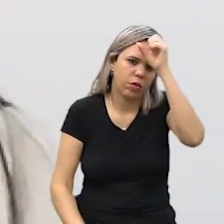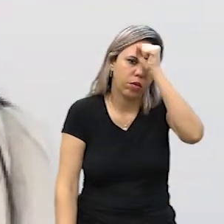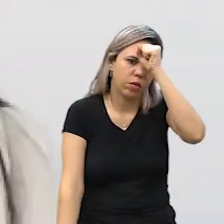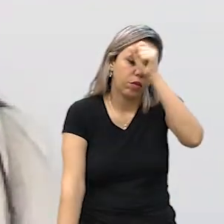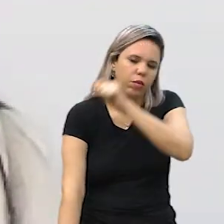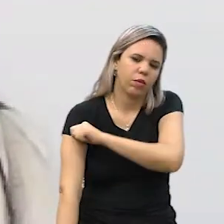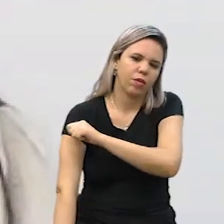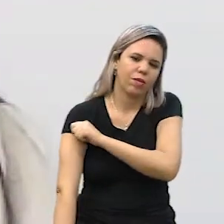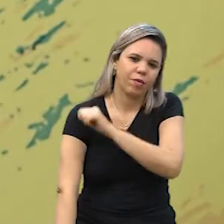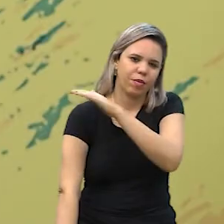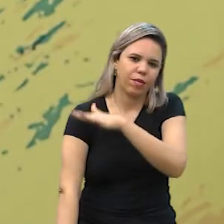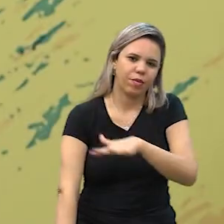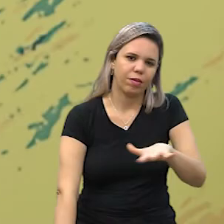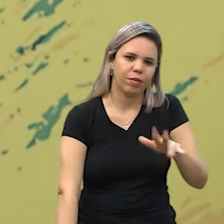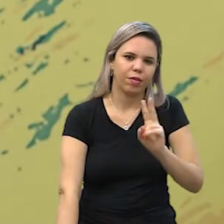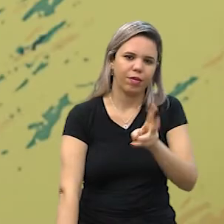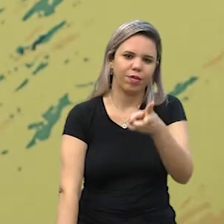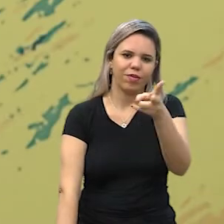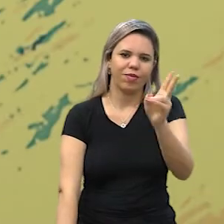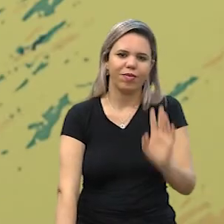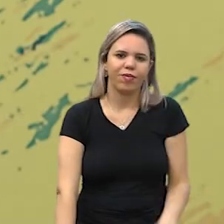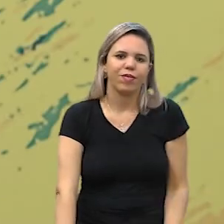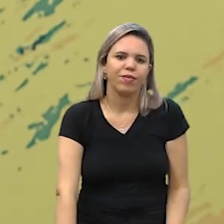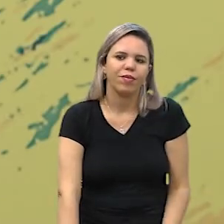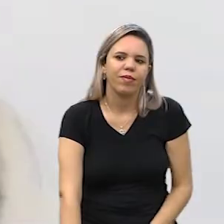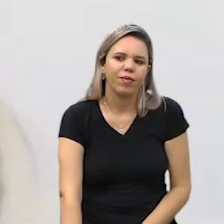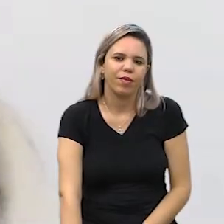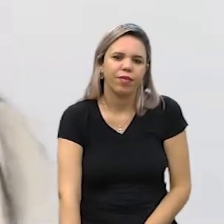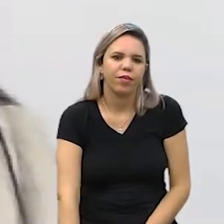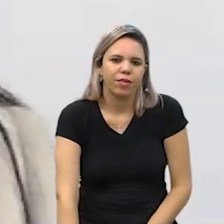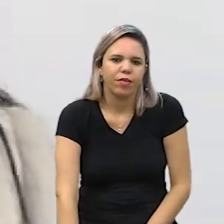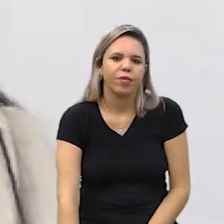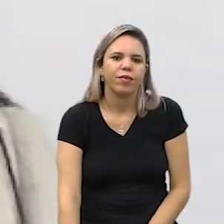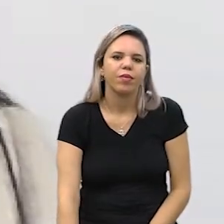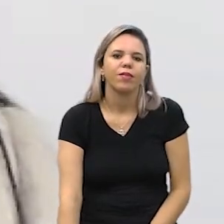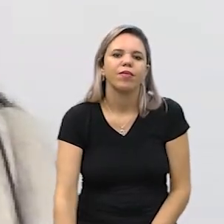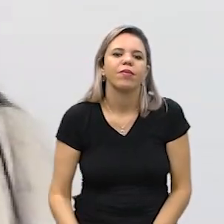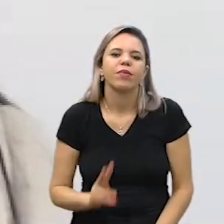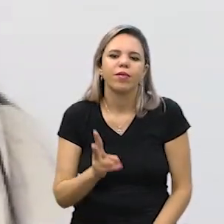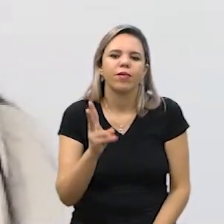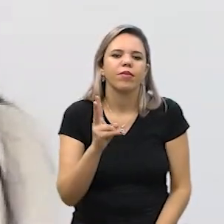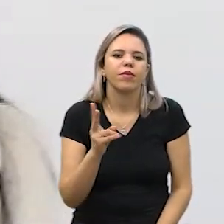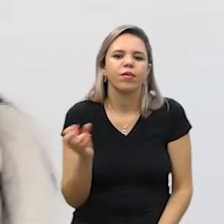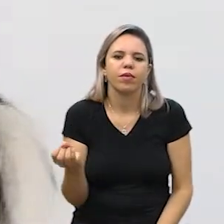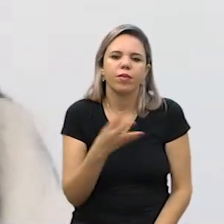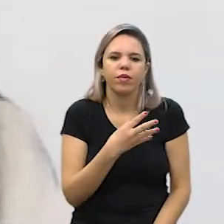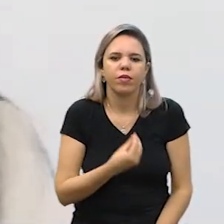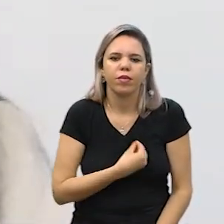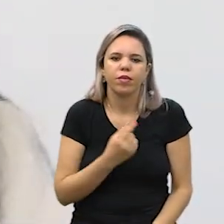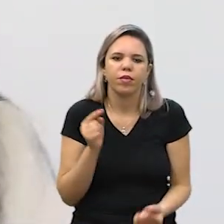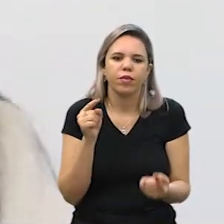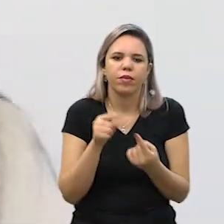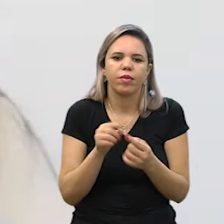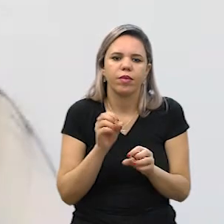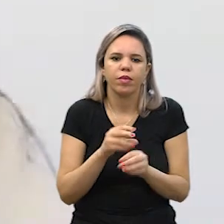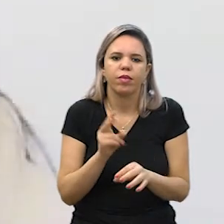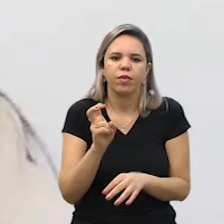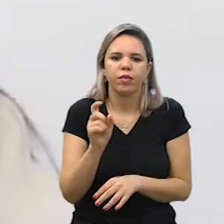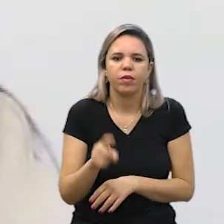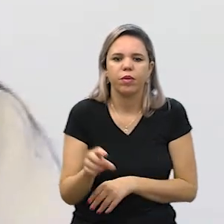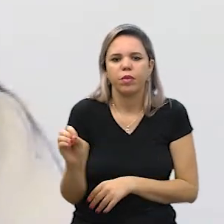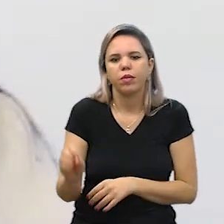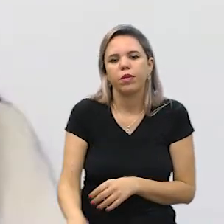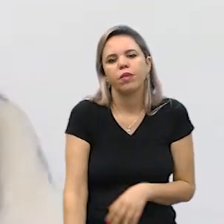desses pequenos aí. Vamos em frente, né? Vamos em frente, caminhando aí para um novo rumo, Educação